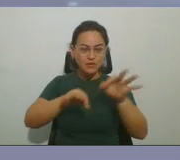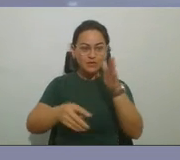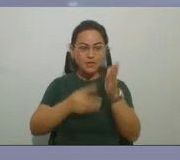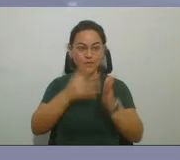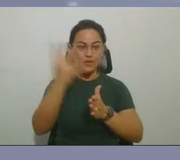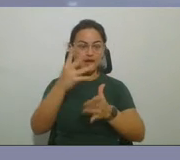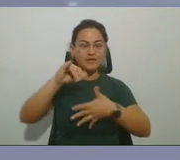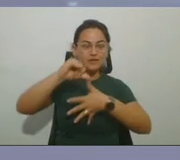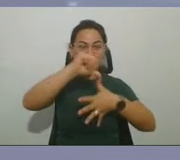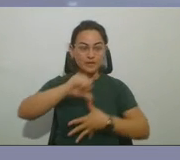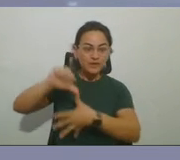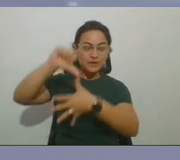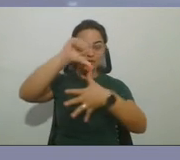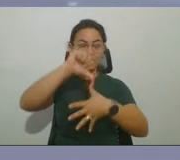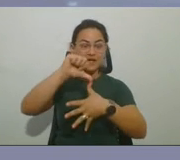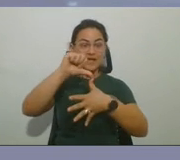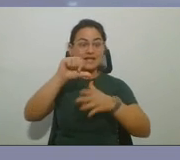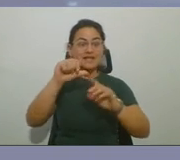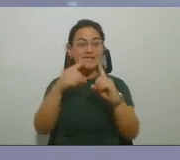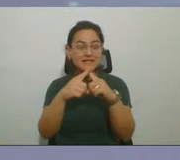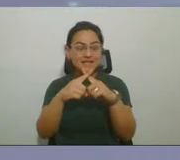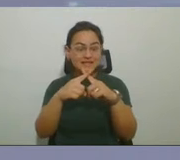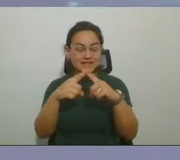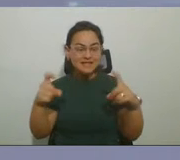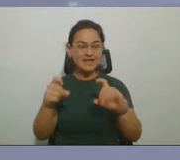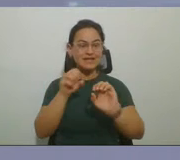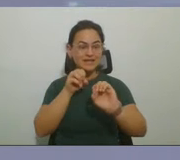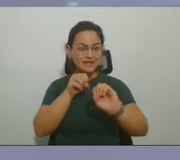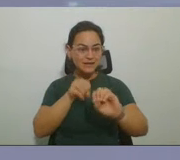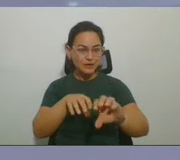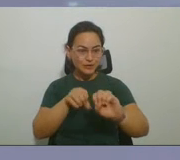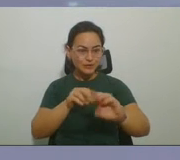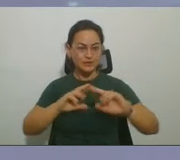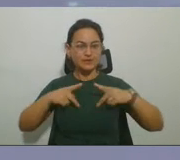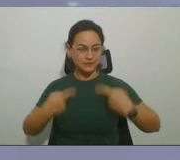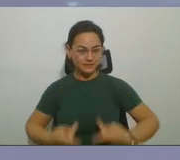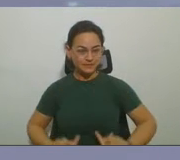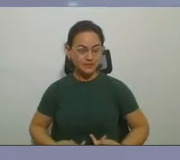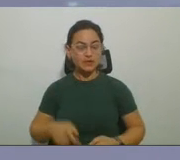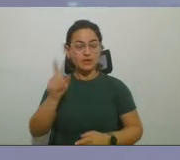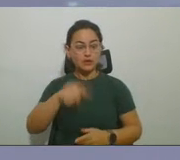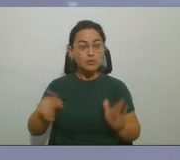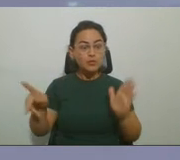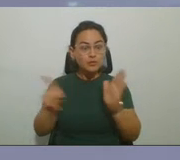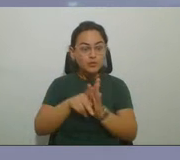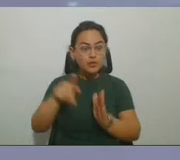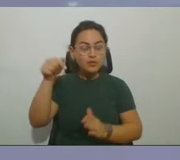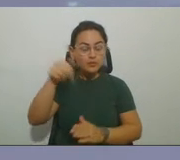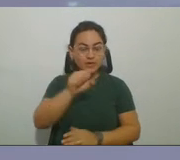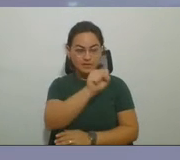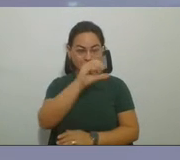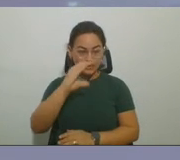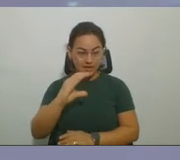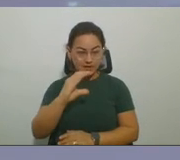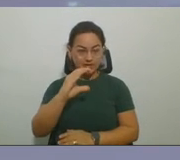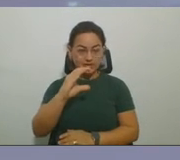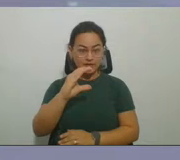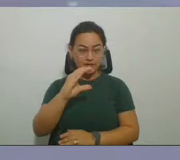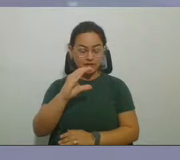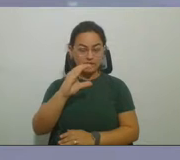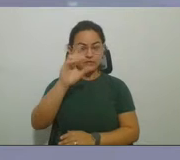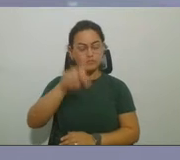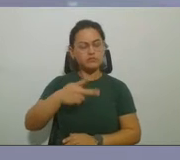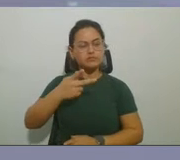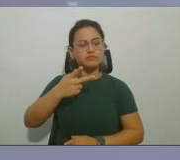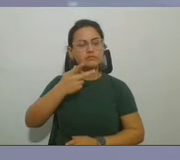Ciência e Educação, promovido pela Universidade do Extremo Sul Catarinense, manifesto